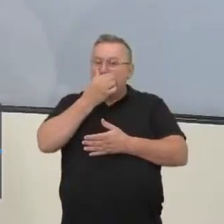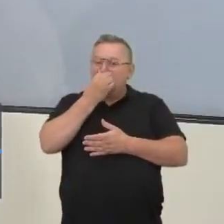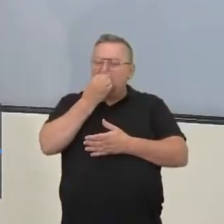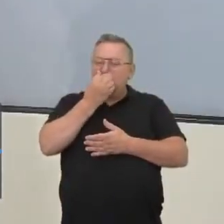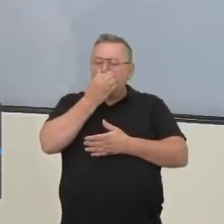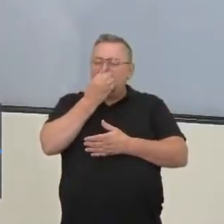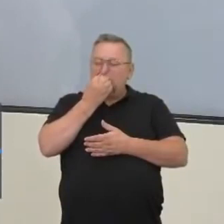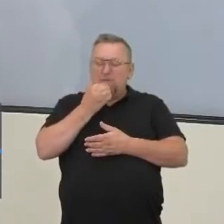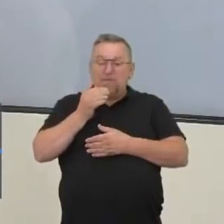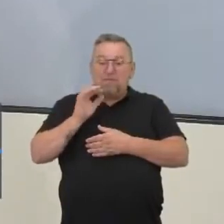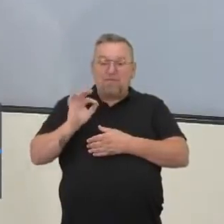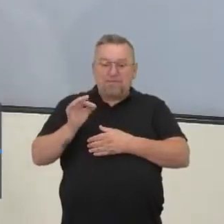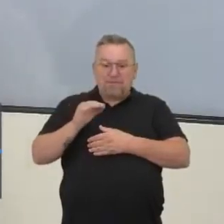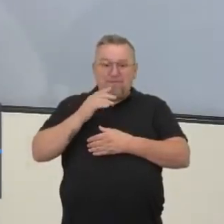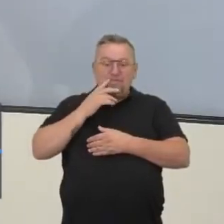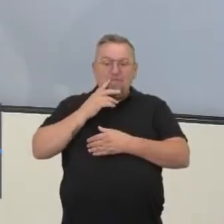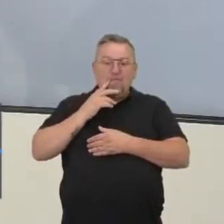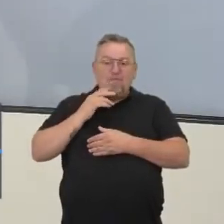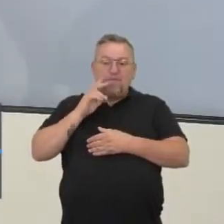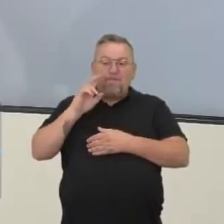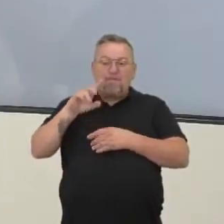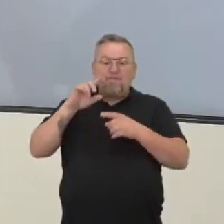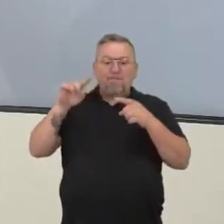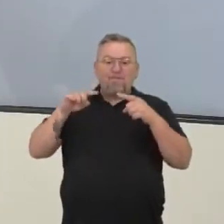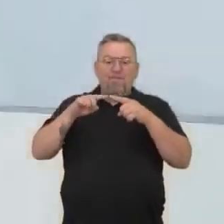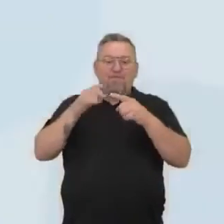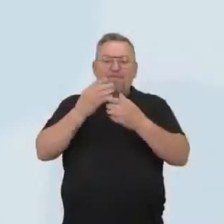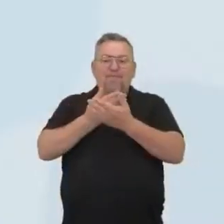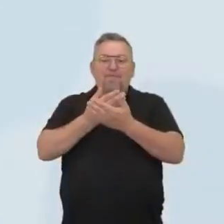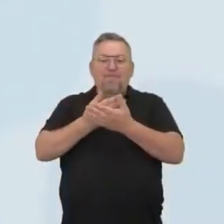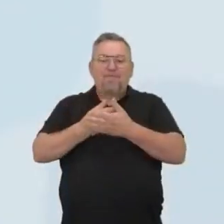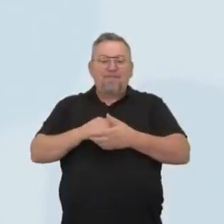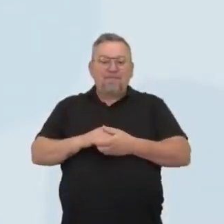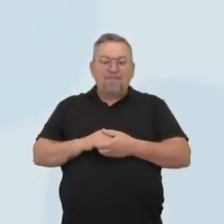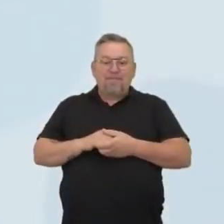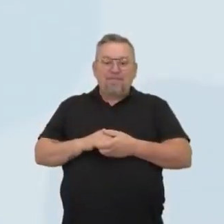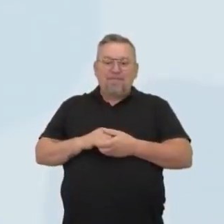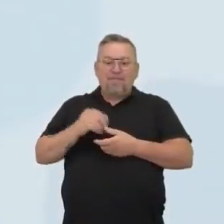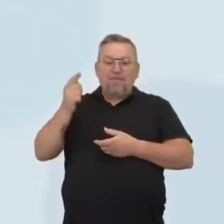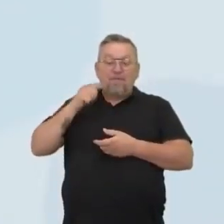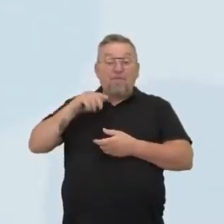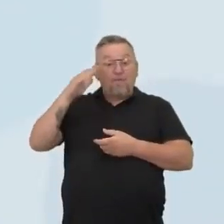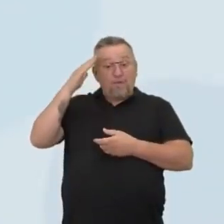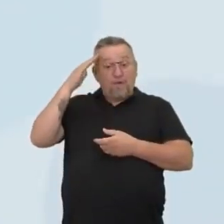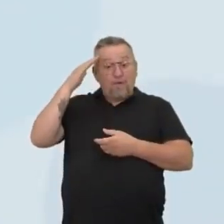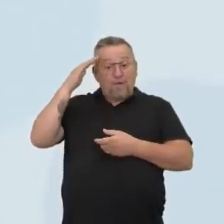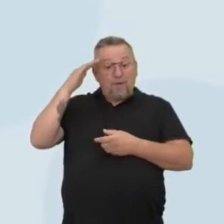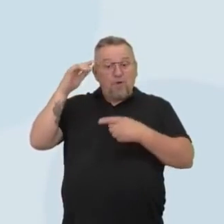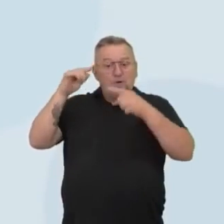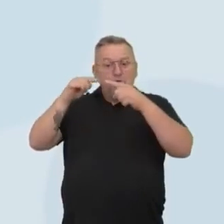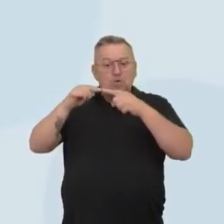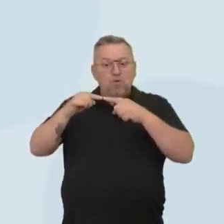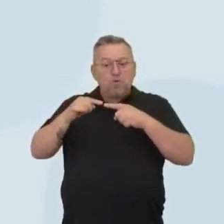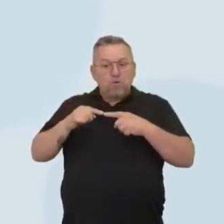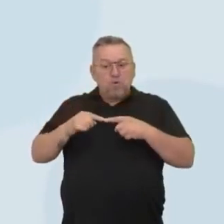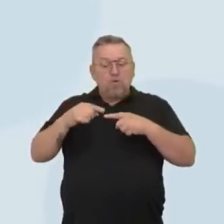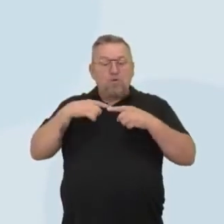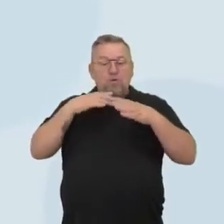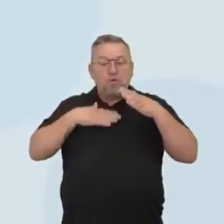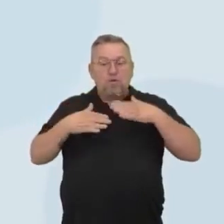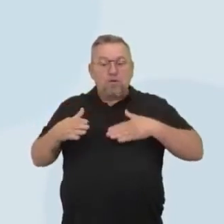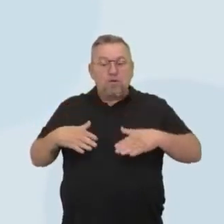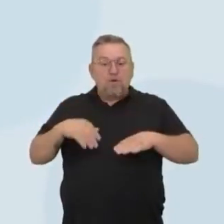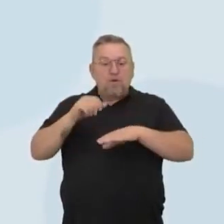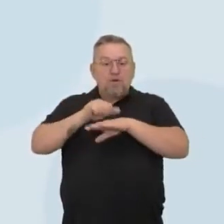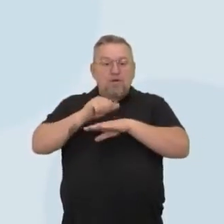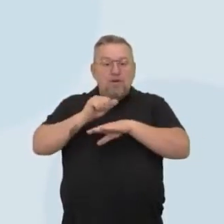aí, professor Magno. Muito obrigado. Então vamos ver o objetivo aí da aula. Tá aí, ó. Entender a interação entre os sistemas muscular, esquelético e nervoso